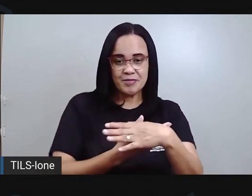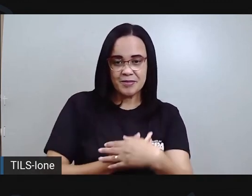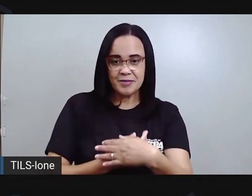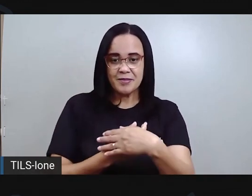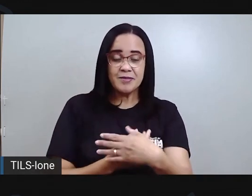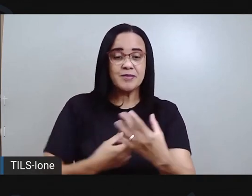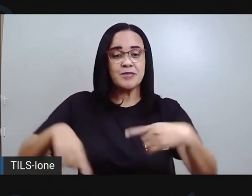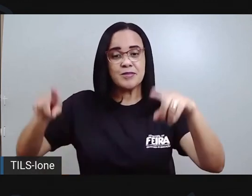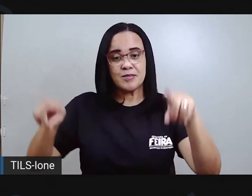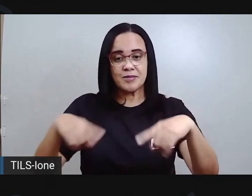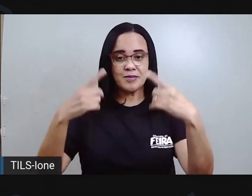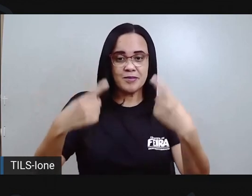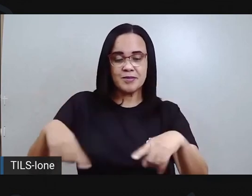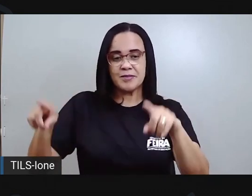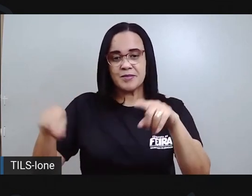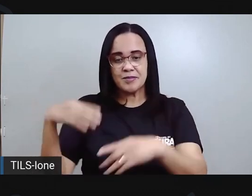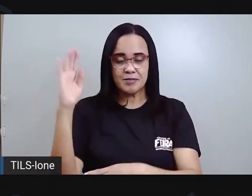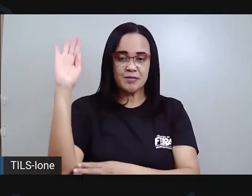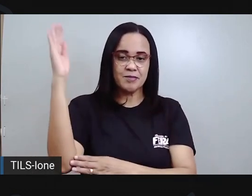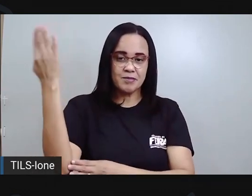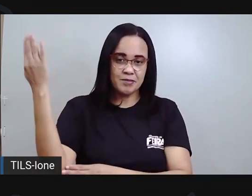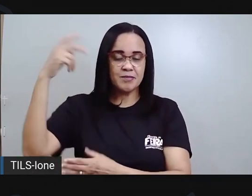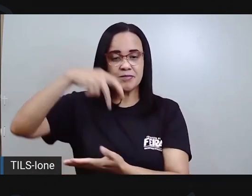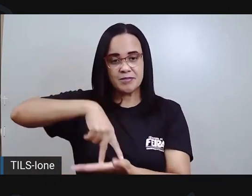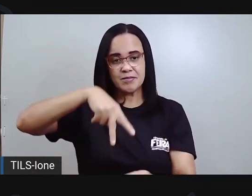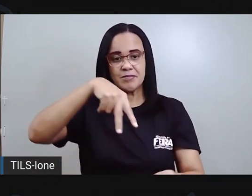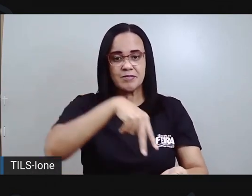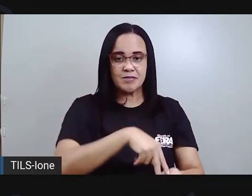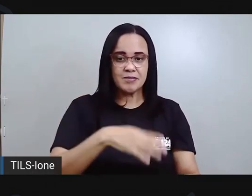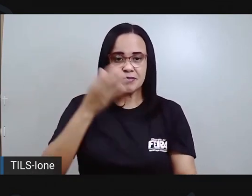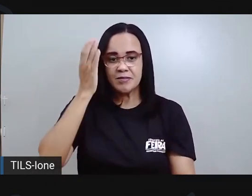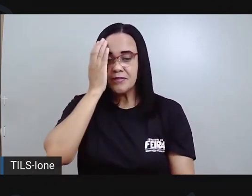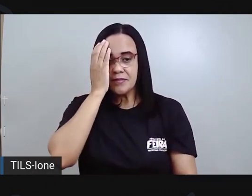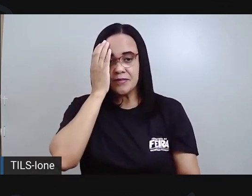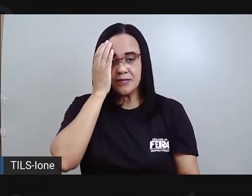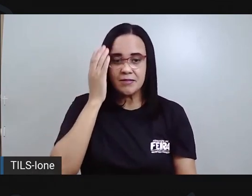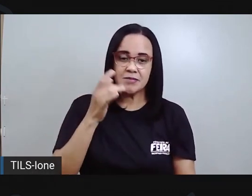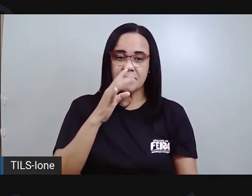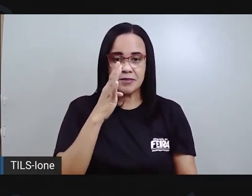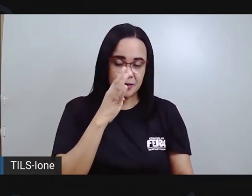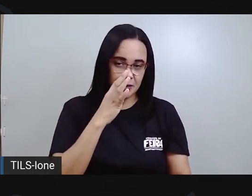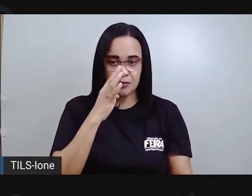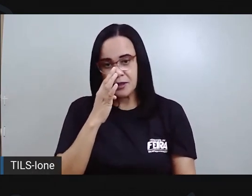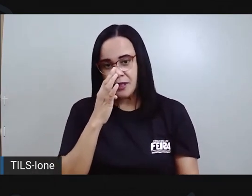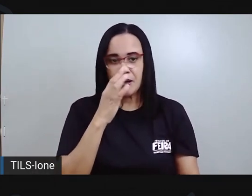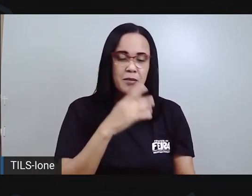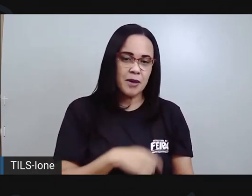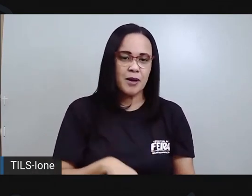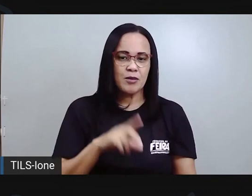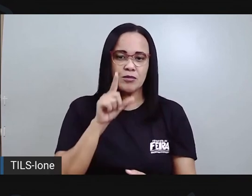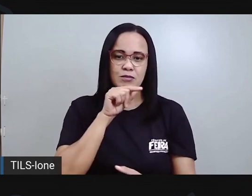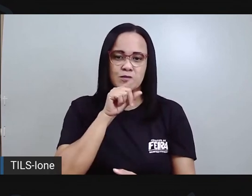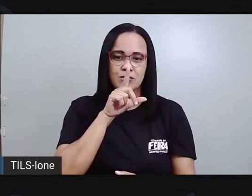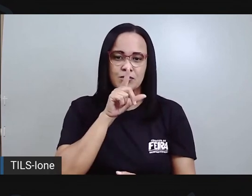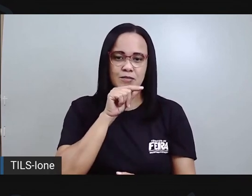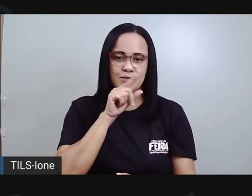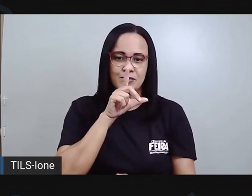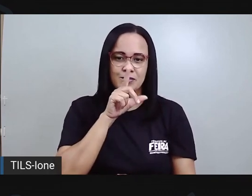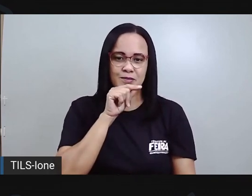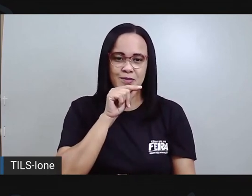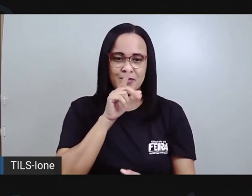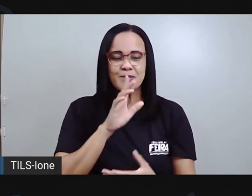poti, perna de pau, olho de vidro e nariz de pica-pau.